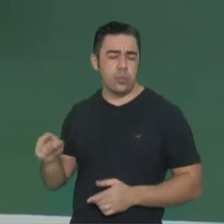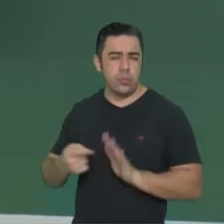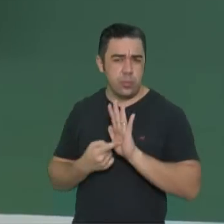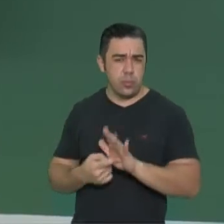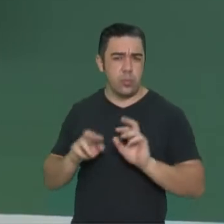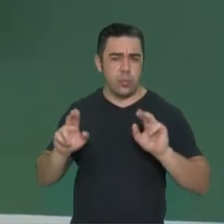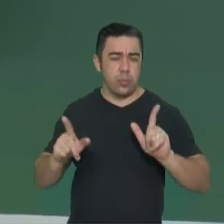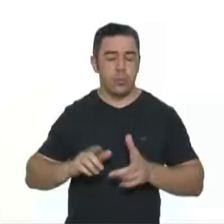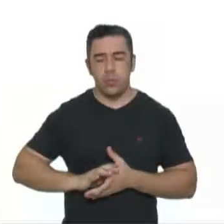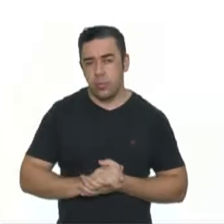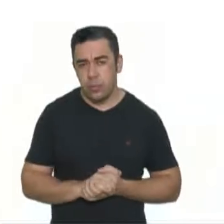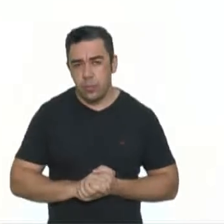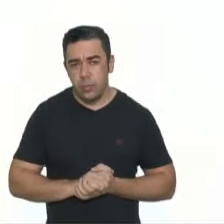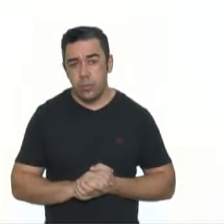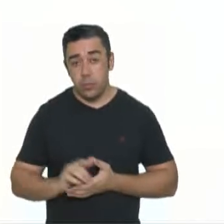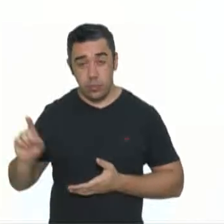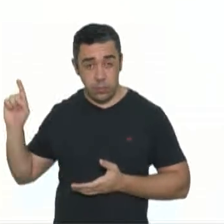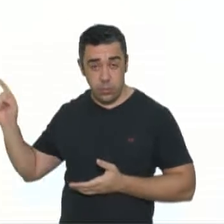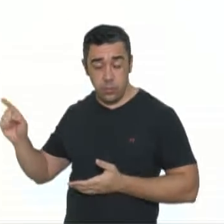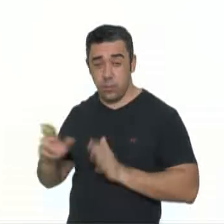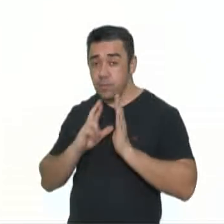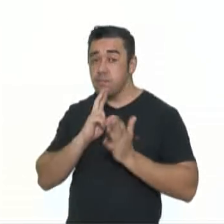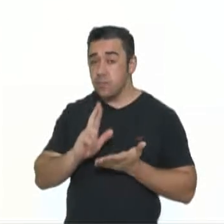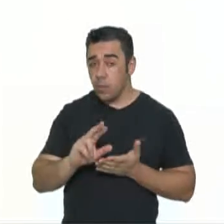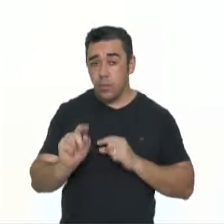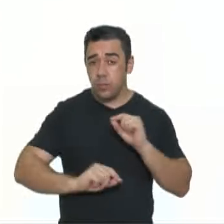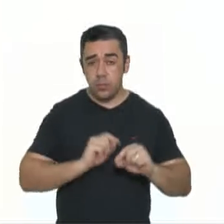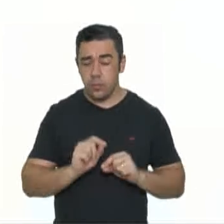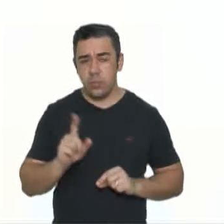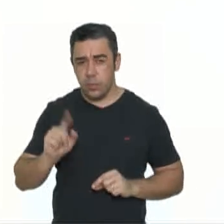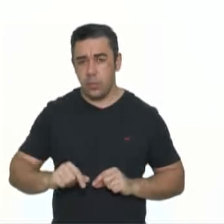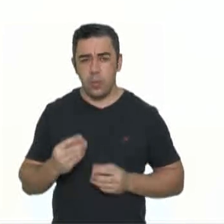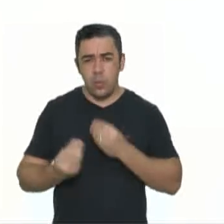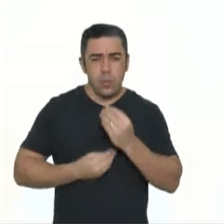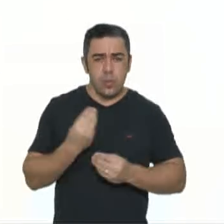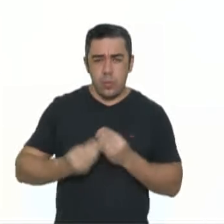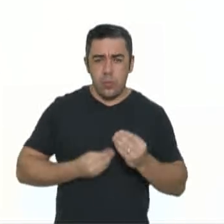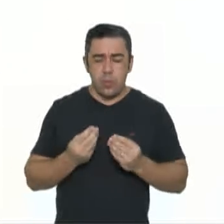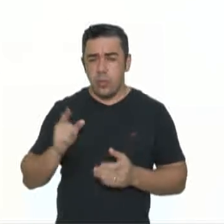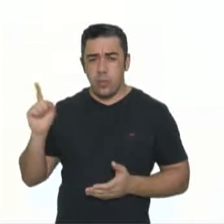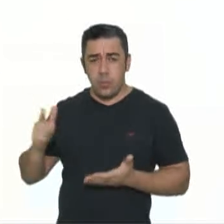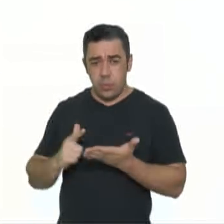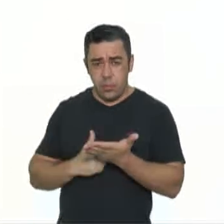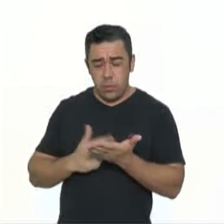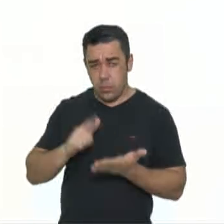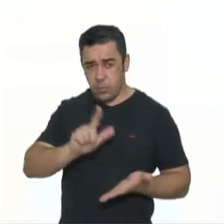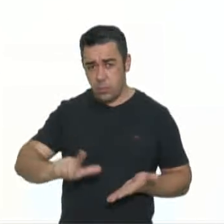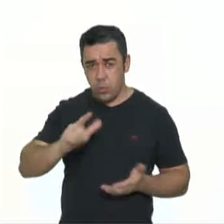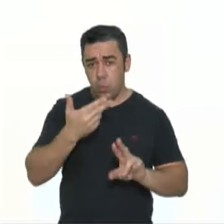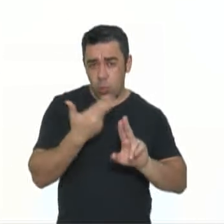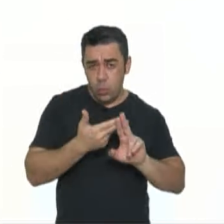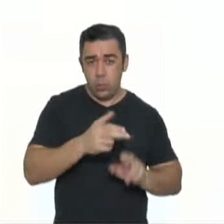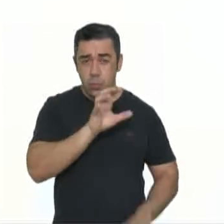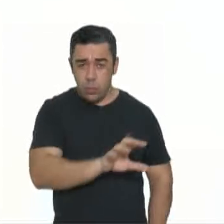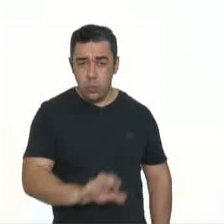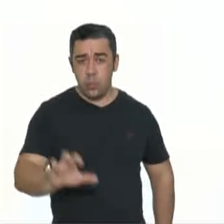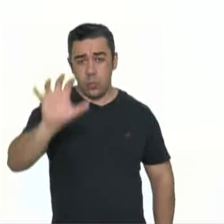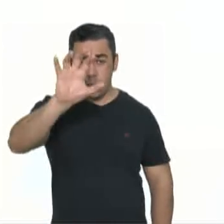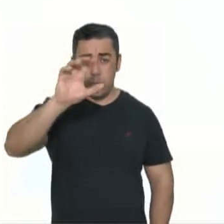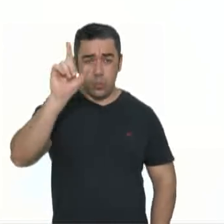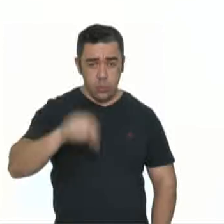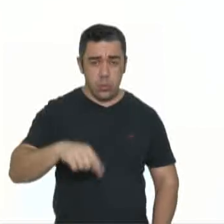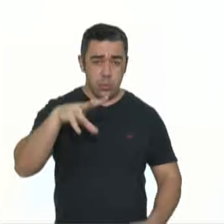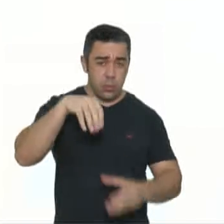de diferente? Ó, nessa resposta, ele apresenta de forma como os literatos nacionais usavam regionalismo em suas obras, ou seja,